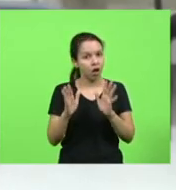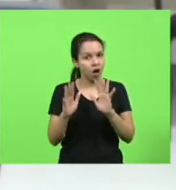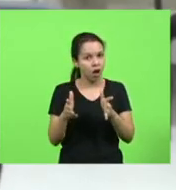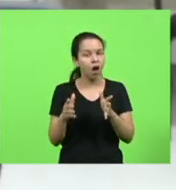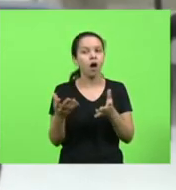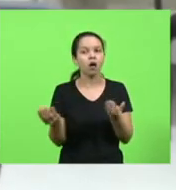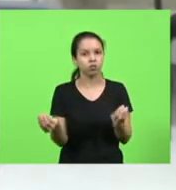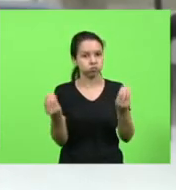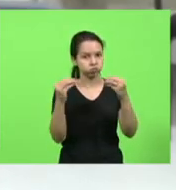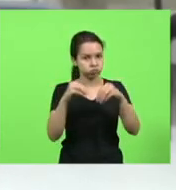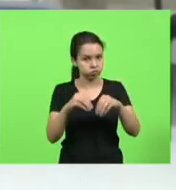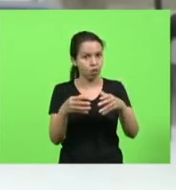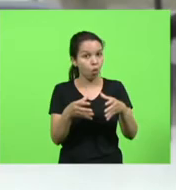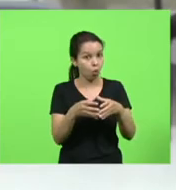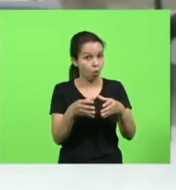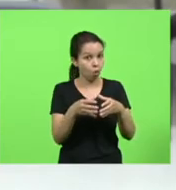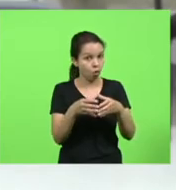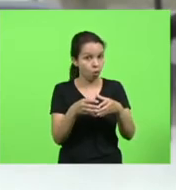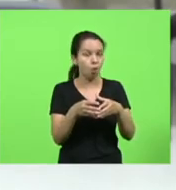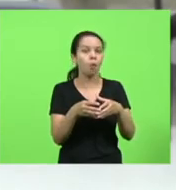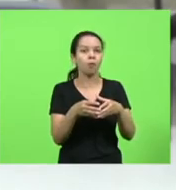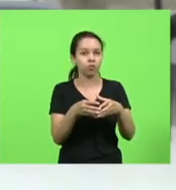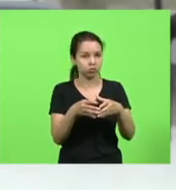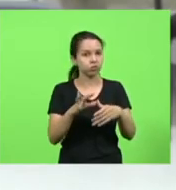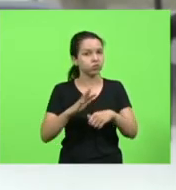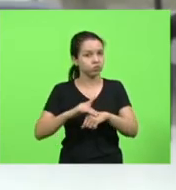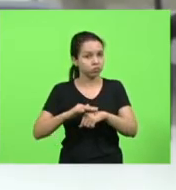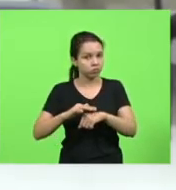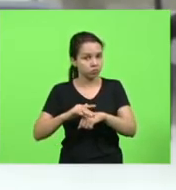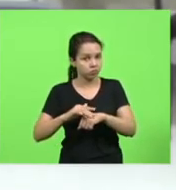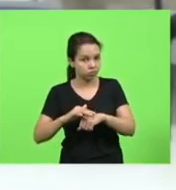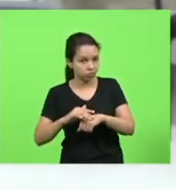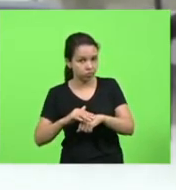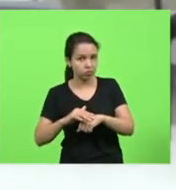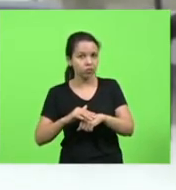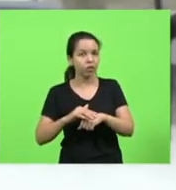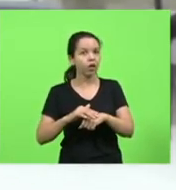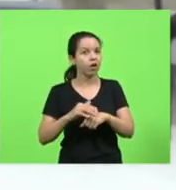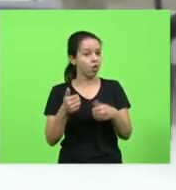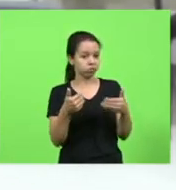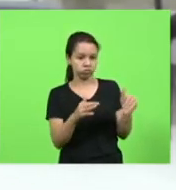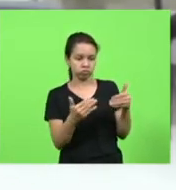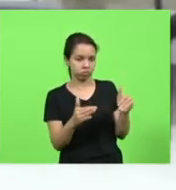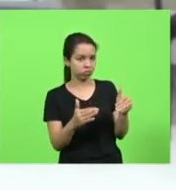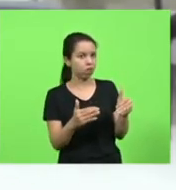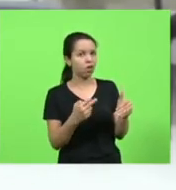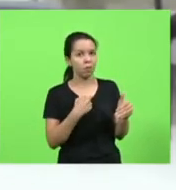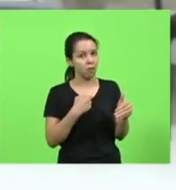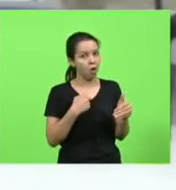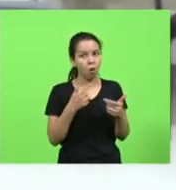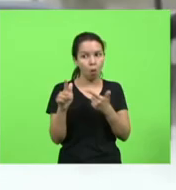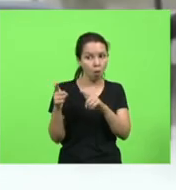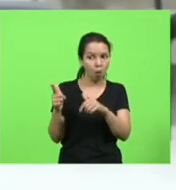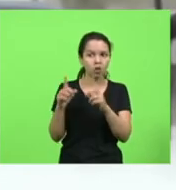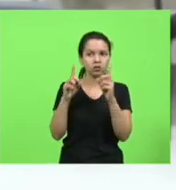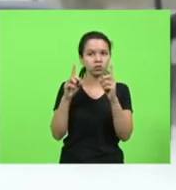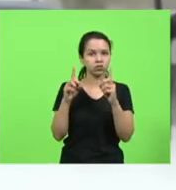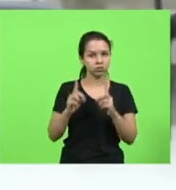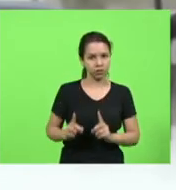comorbidade. Não tem como ficar fora. Sim, a gente não pode desmerecer todas as outras doenças, mas acho que todos deveriam estar nesse